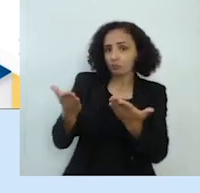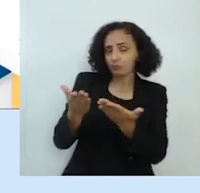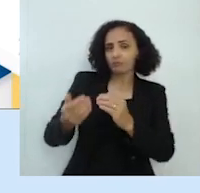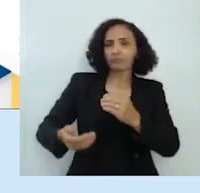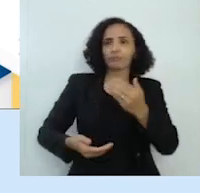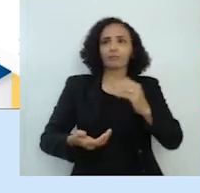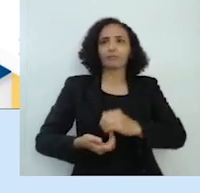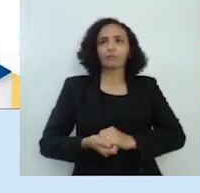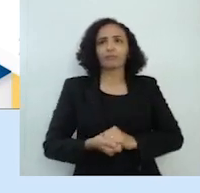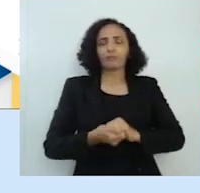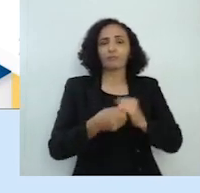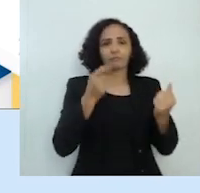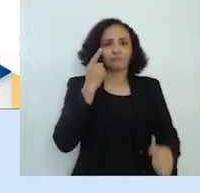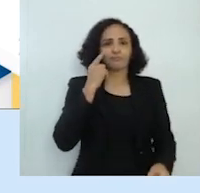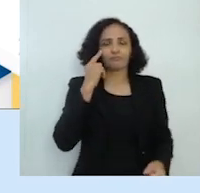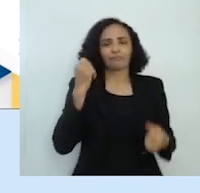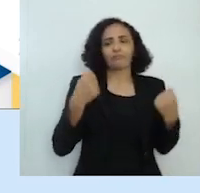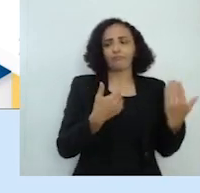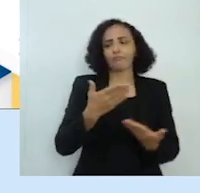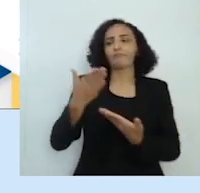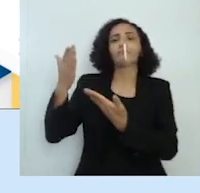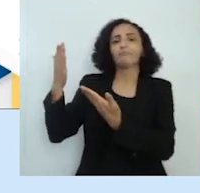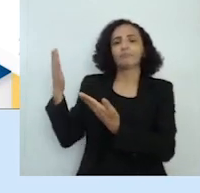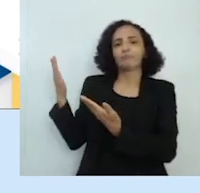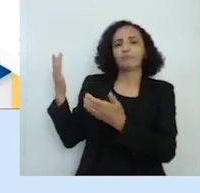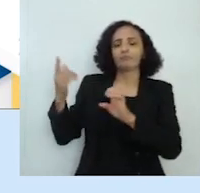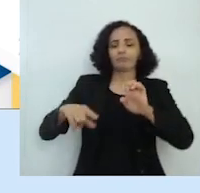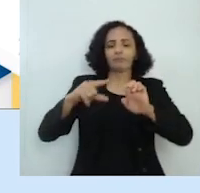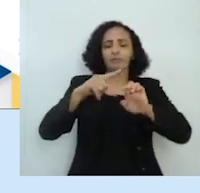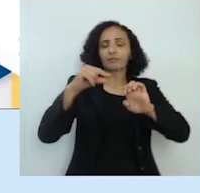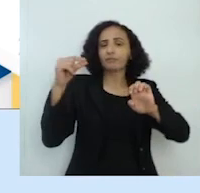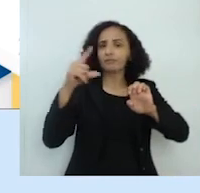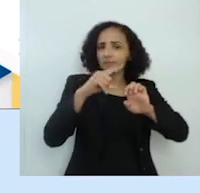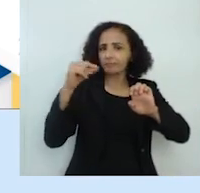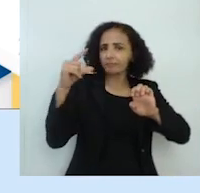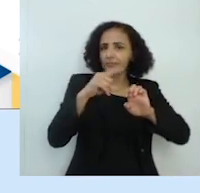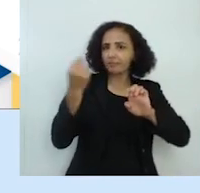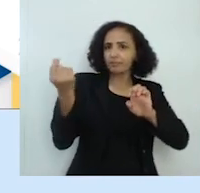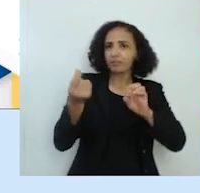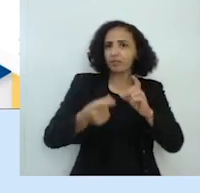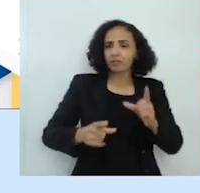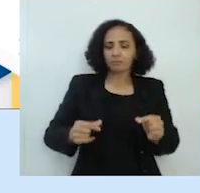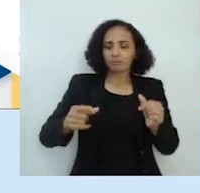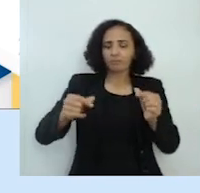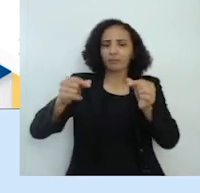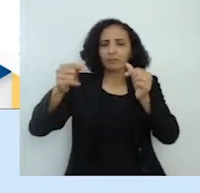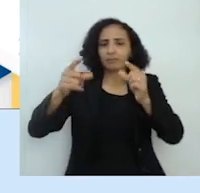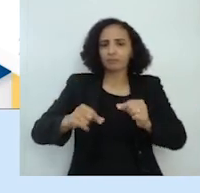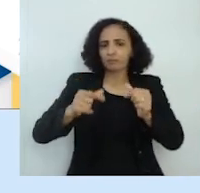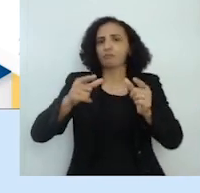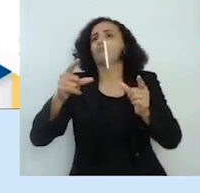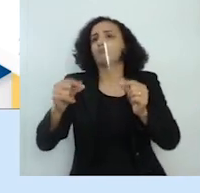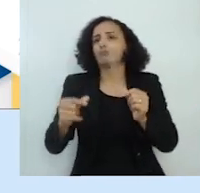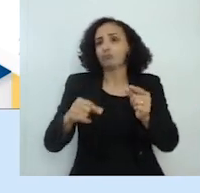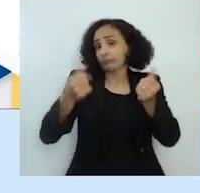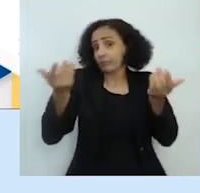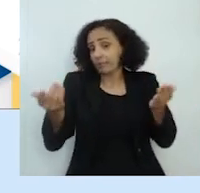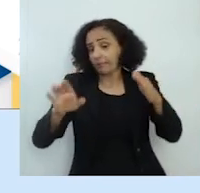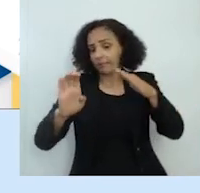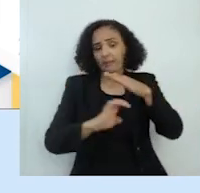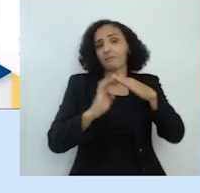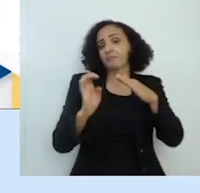outra charge aí, gente. O empreendedor comendo dinheiro, porque está comendo, obtendo o lucro dele, da empresa dele,